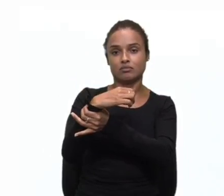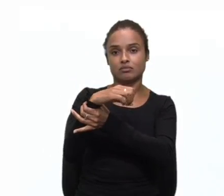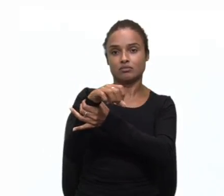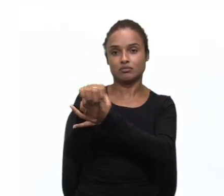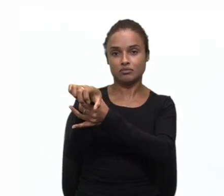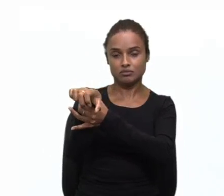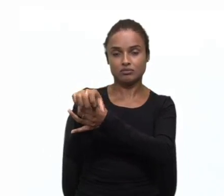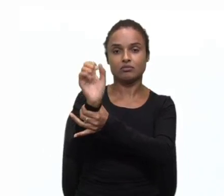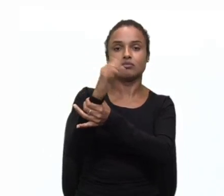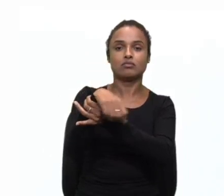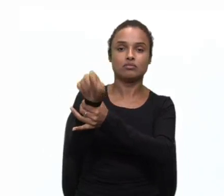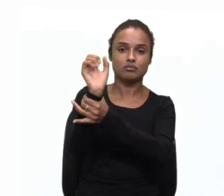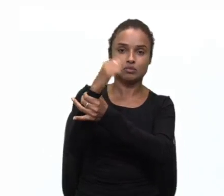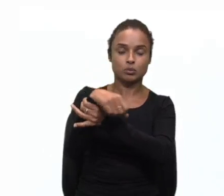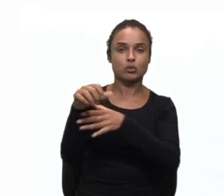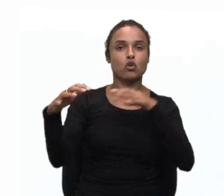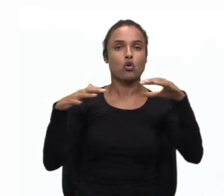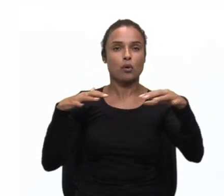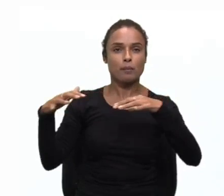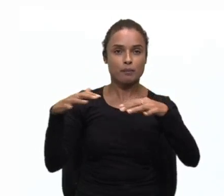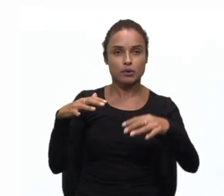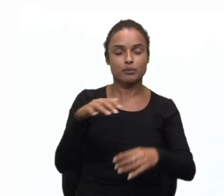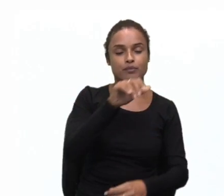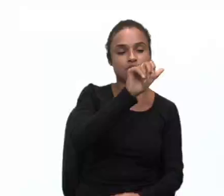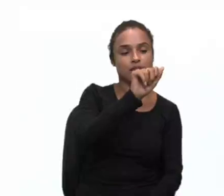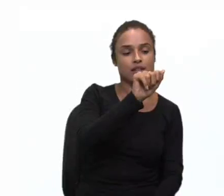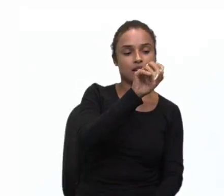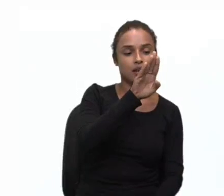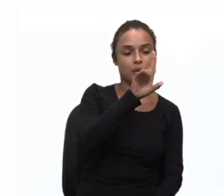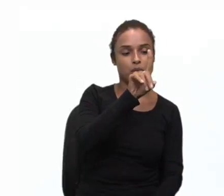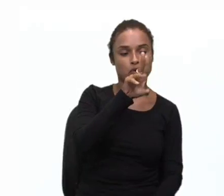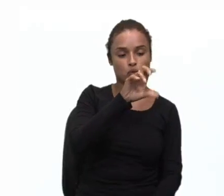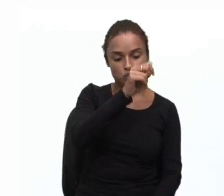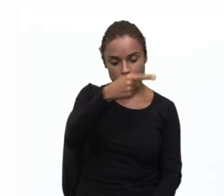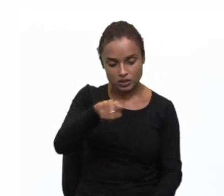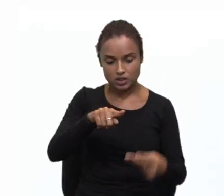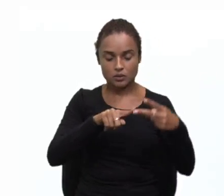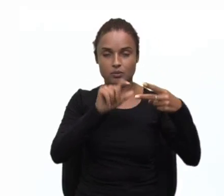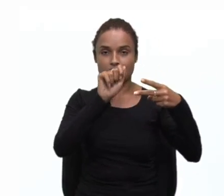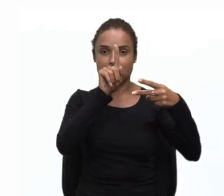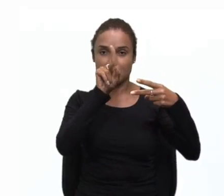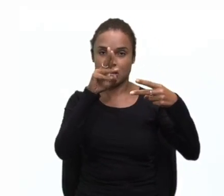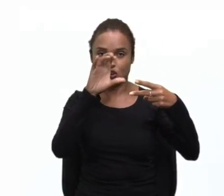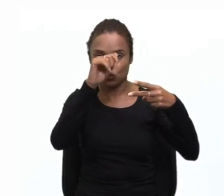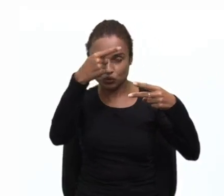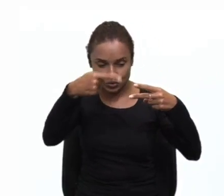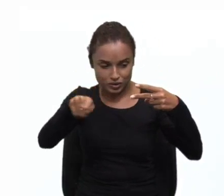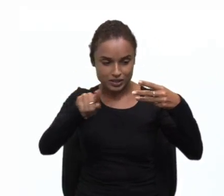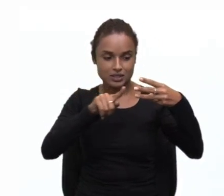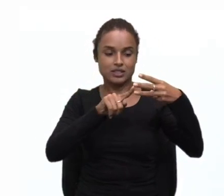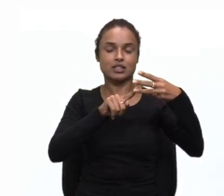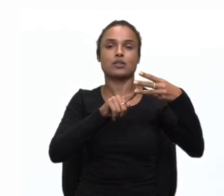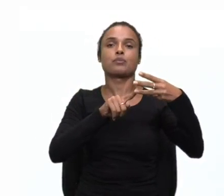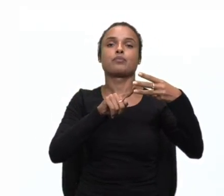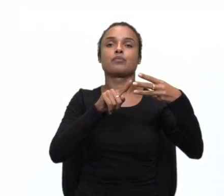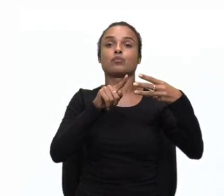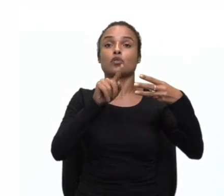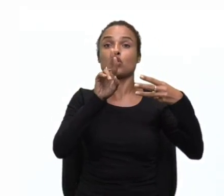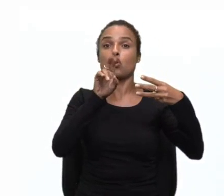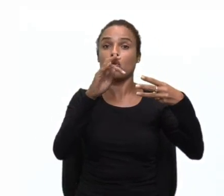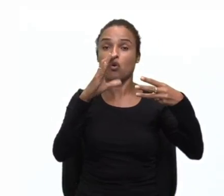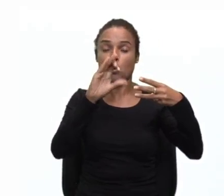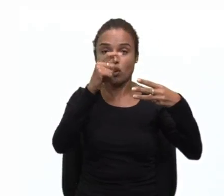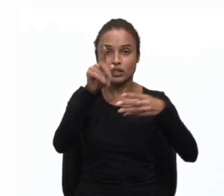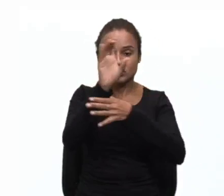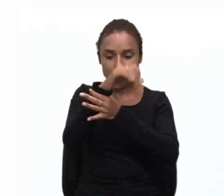triaxial. Quando a gente pensa em toda essa estrutura, e aqui você tem uma figura da base óvide, cheia de ligamentos e tudo mais,